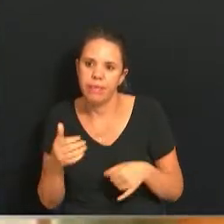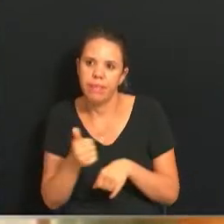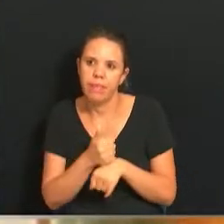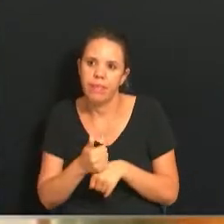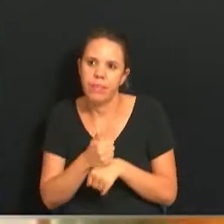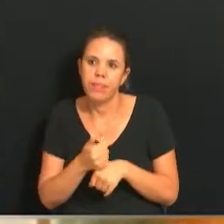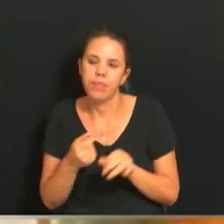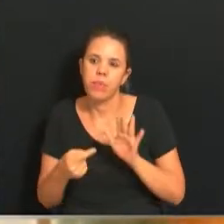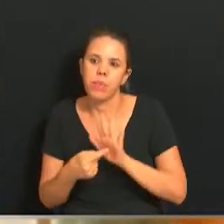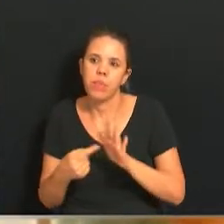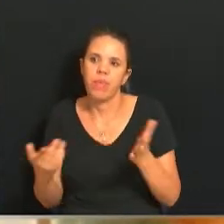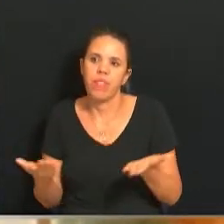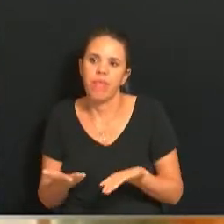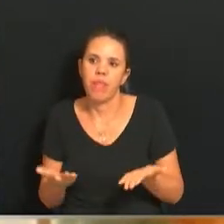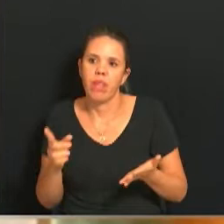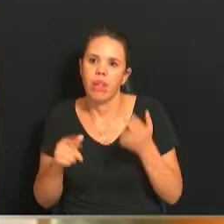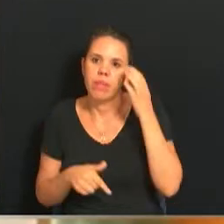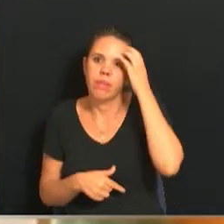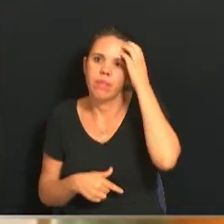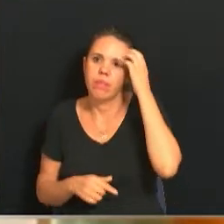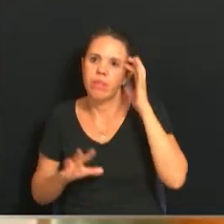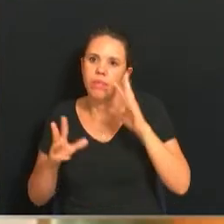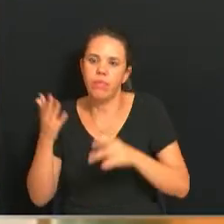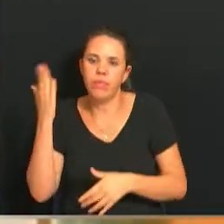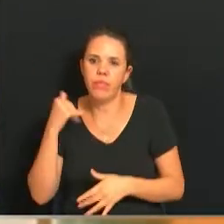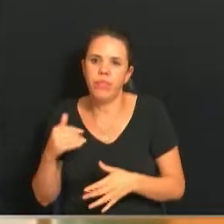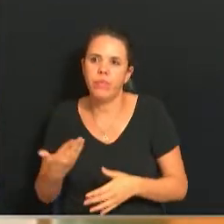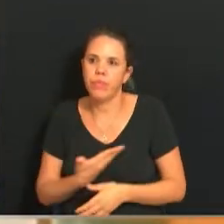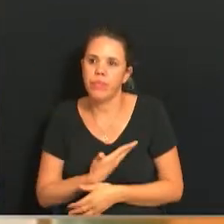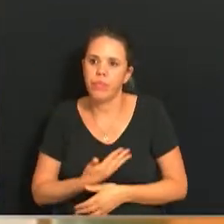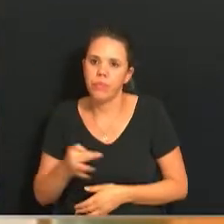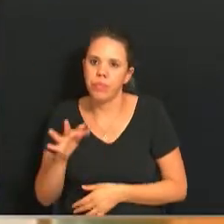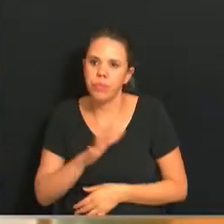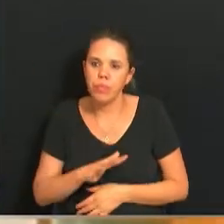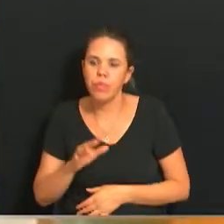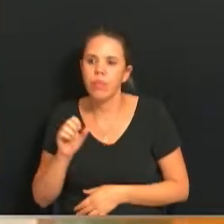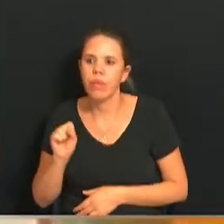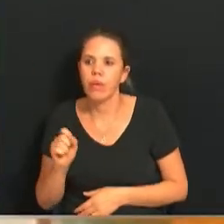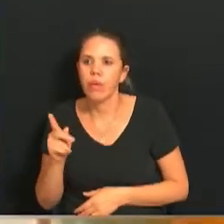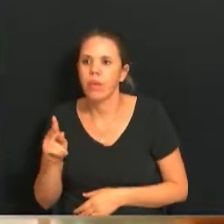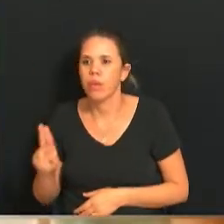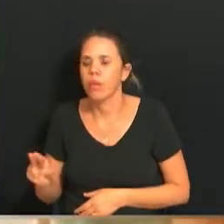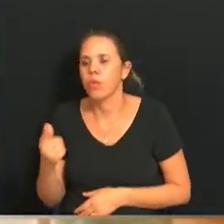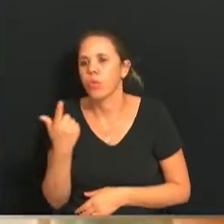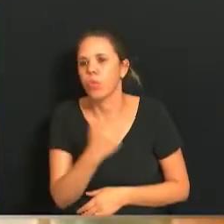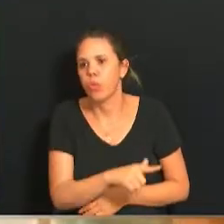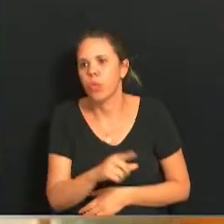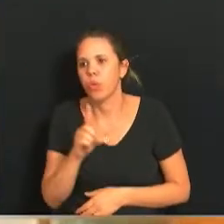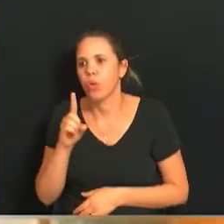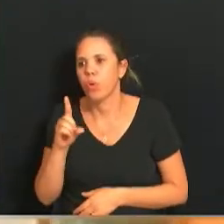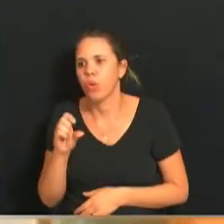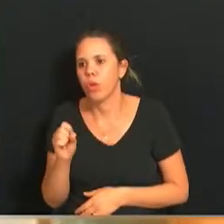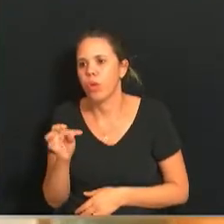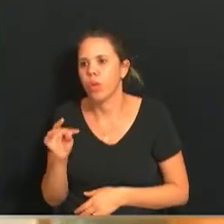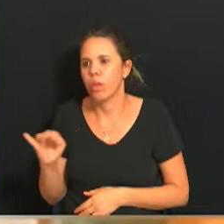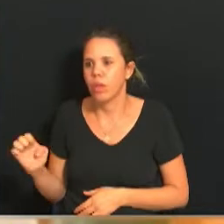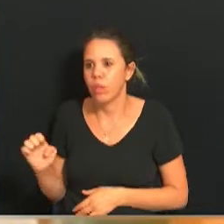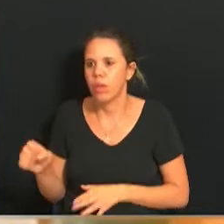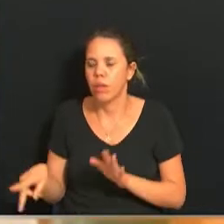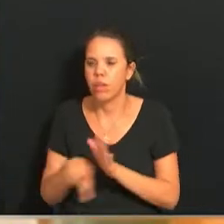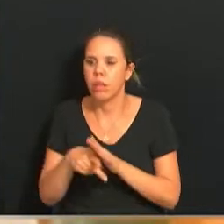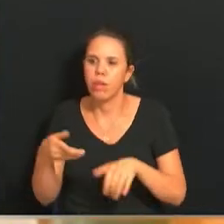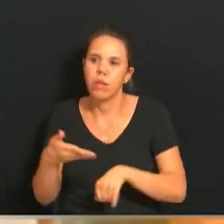vai apresentar hoje é uma área, né, todos sabem, da União, né? Seja da SPU ou seja do DENIT. Pertence ao